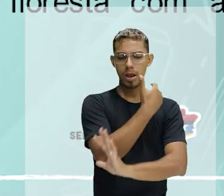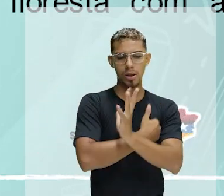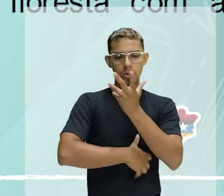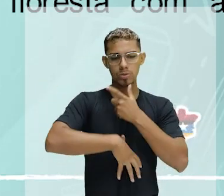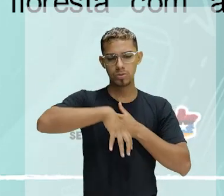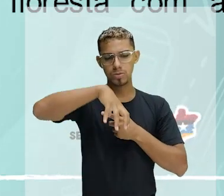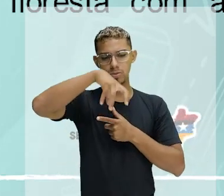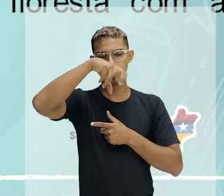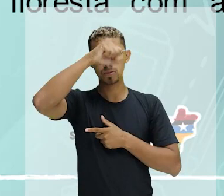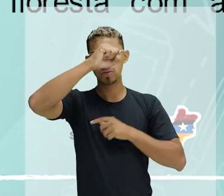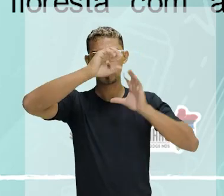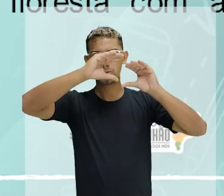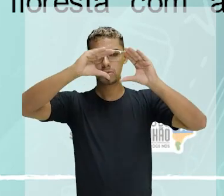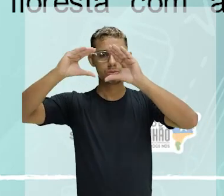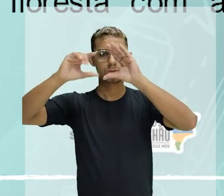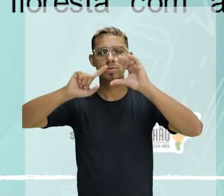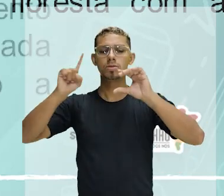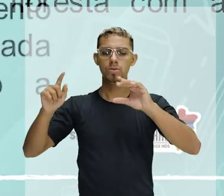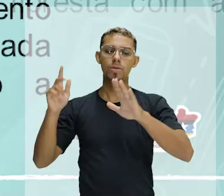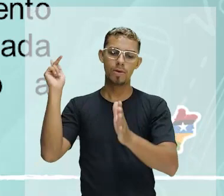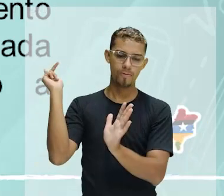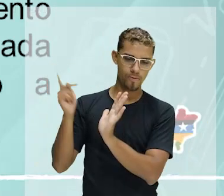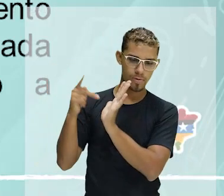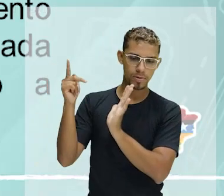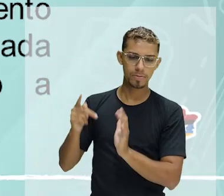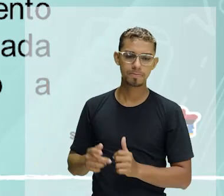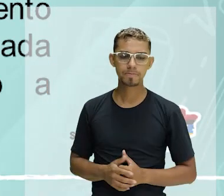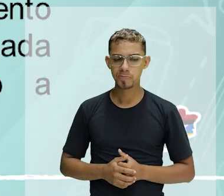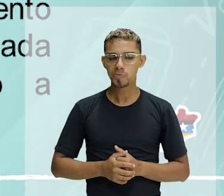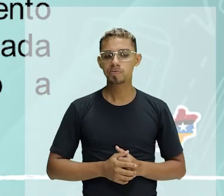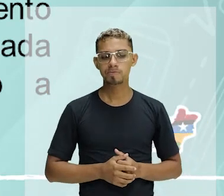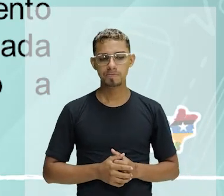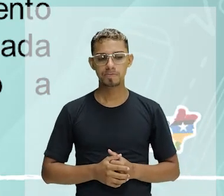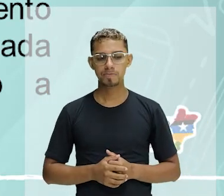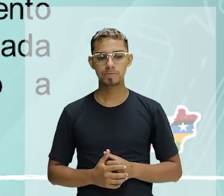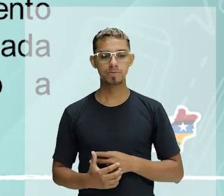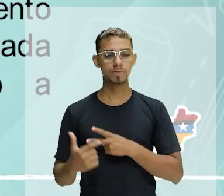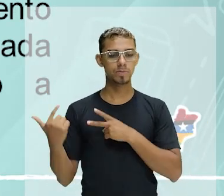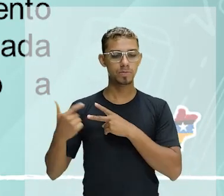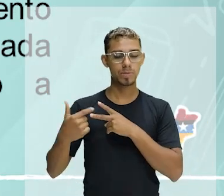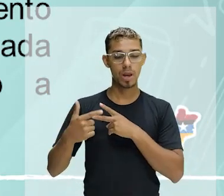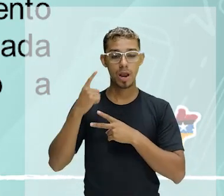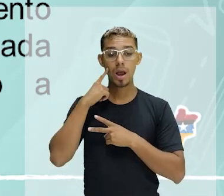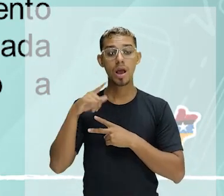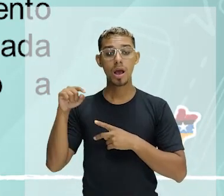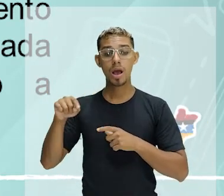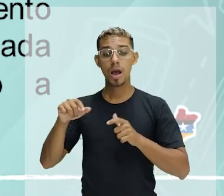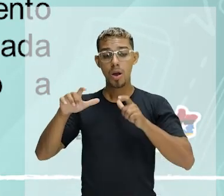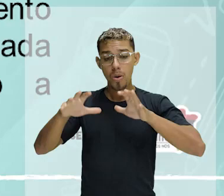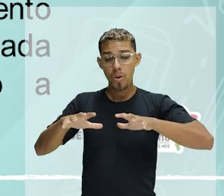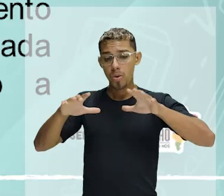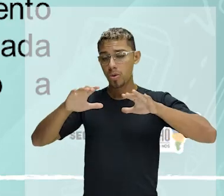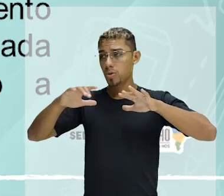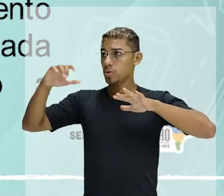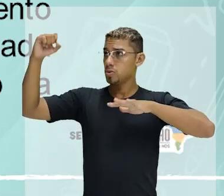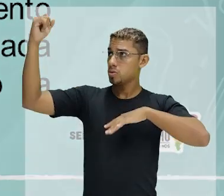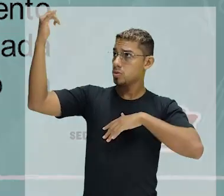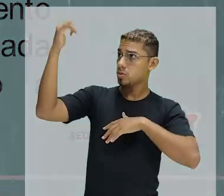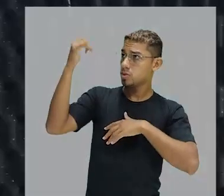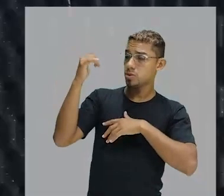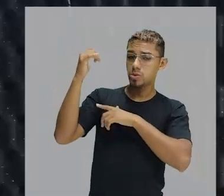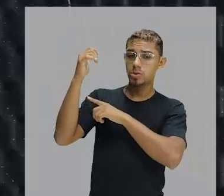muito verdade, galera. Vamos finalizar? Boa parte da energia solar é absorvida pela floresta em processos de